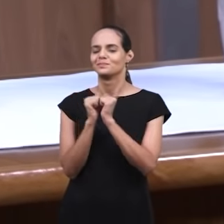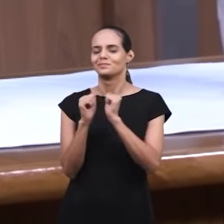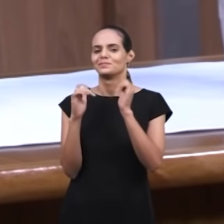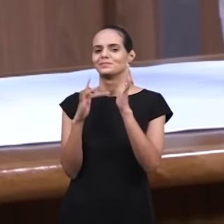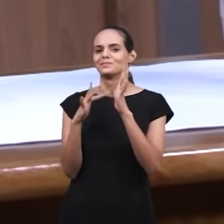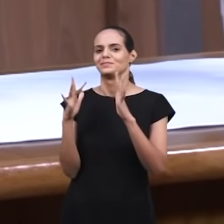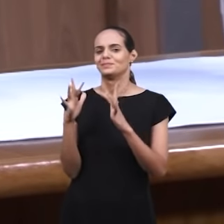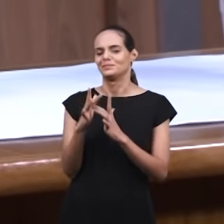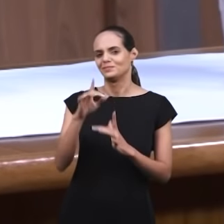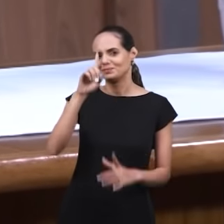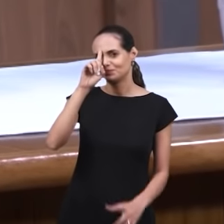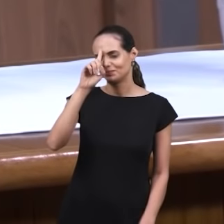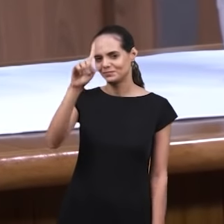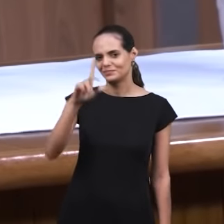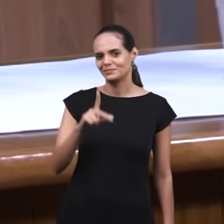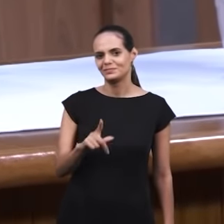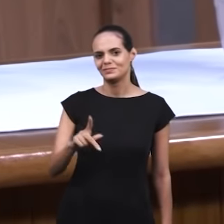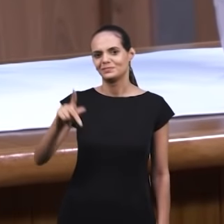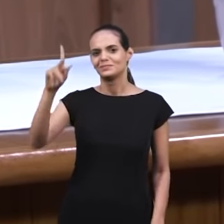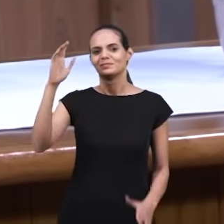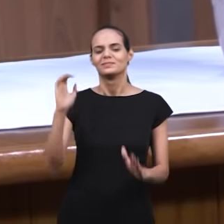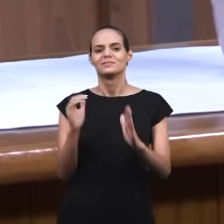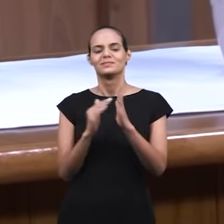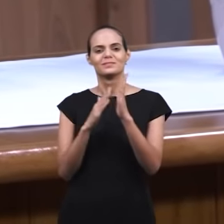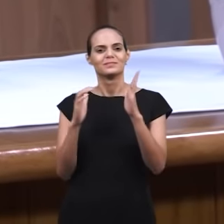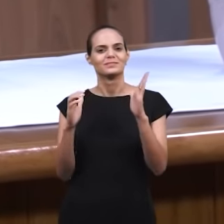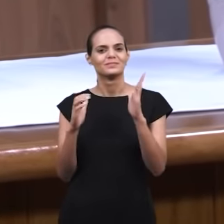dia eterno de um louvor,